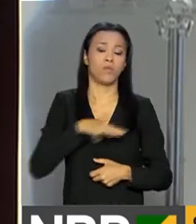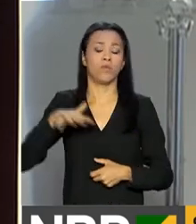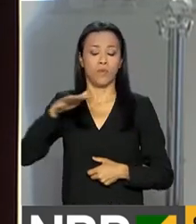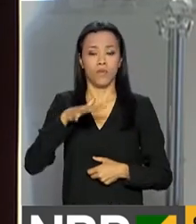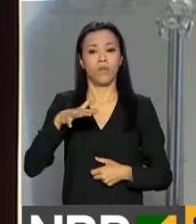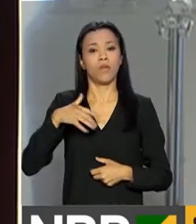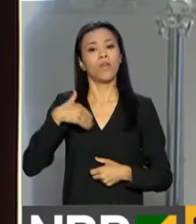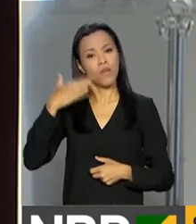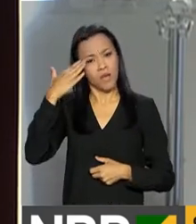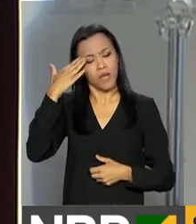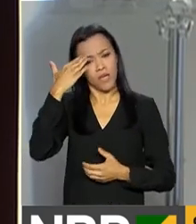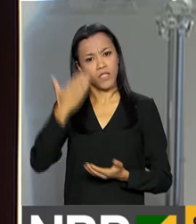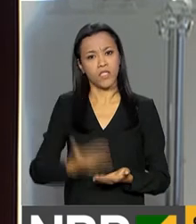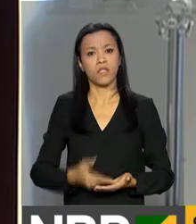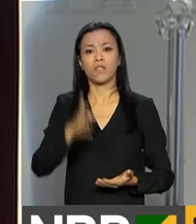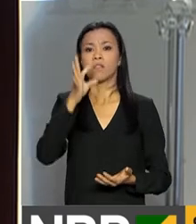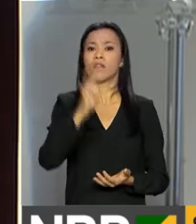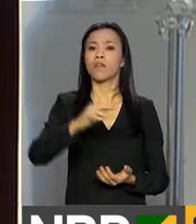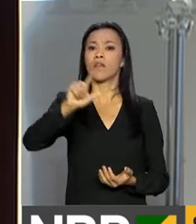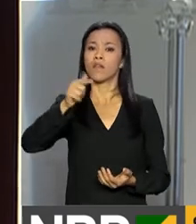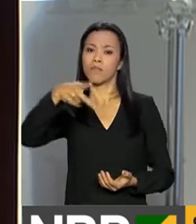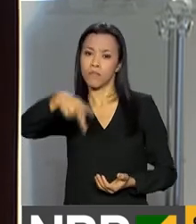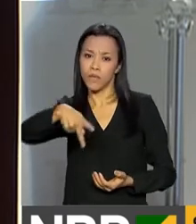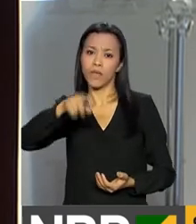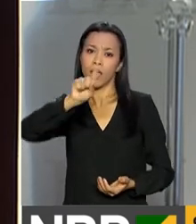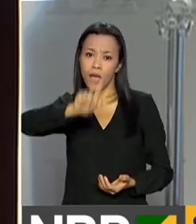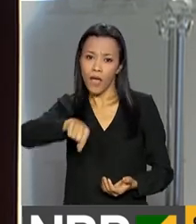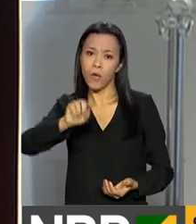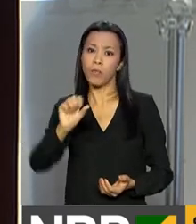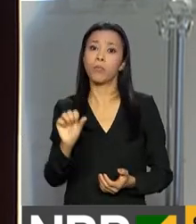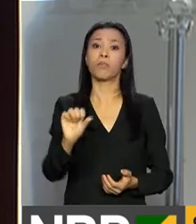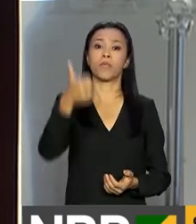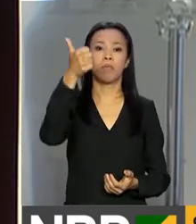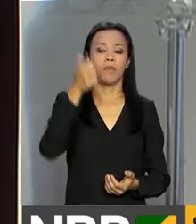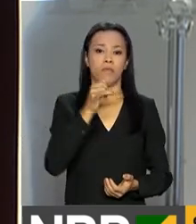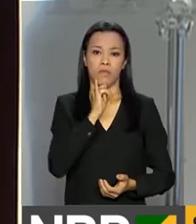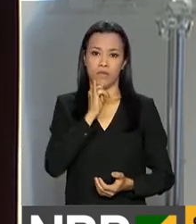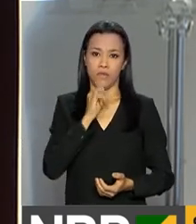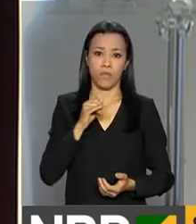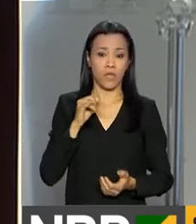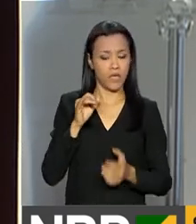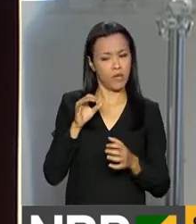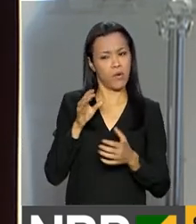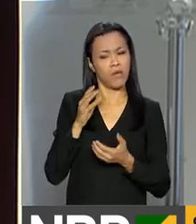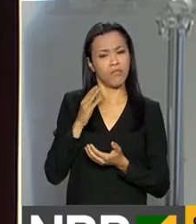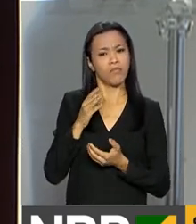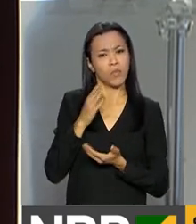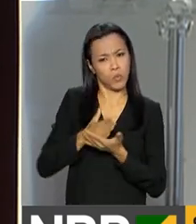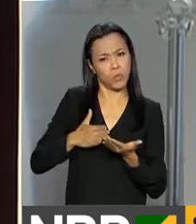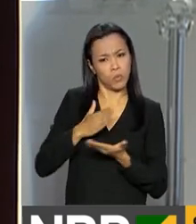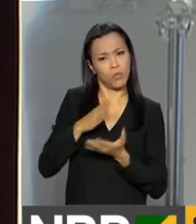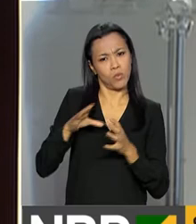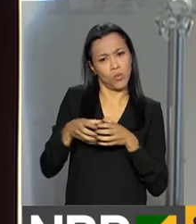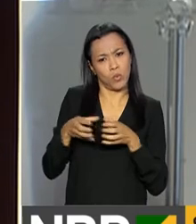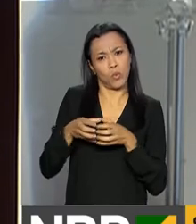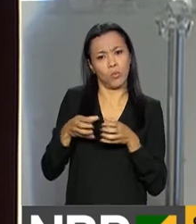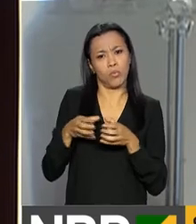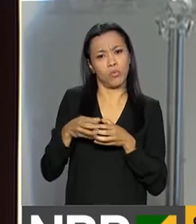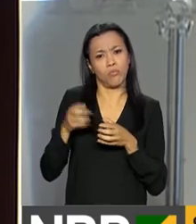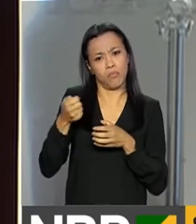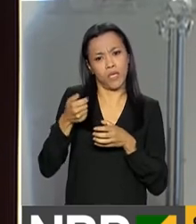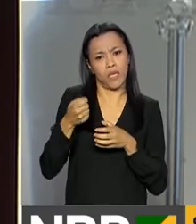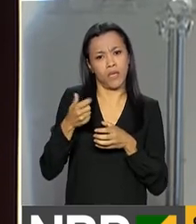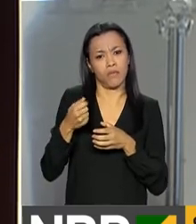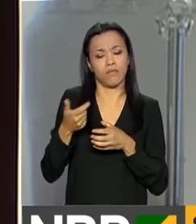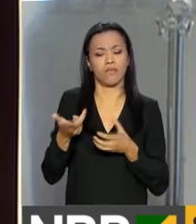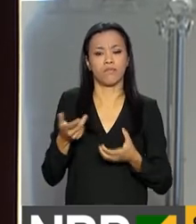a TLP é um primeiro exemplo de que parte do setor privado, uma parte pequena, se beneficia, e os resultados